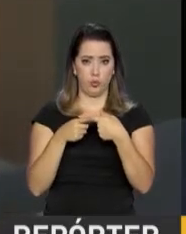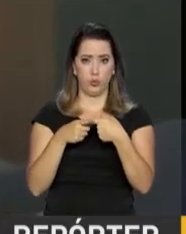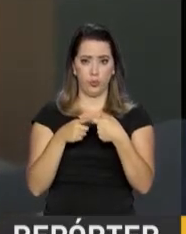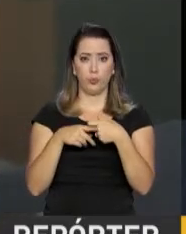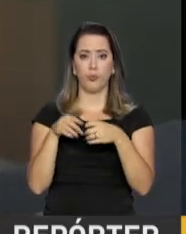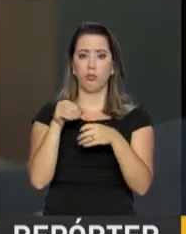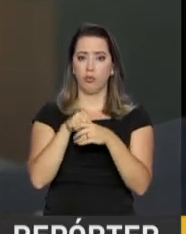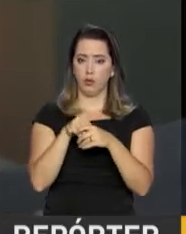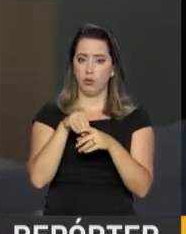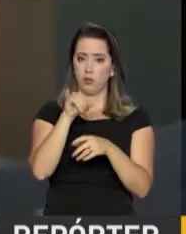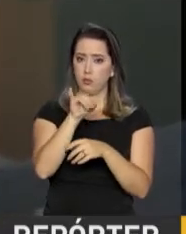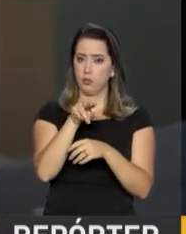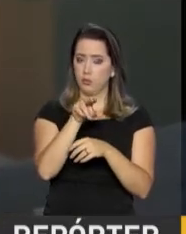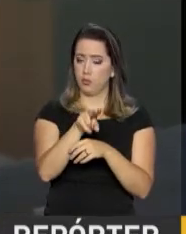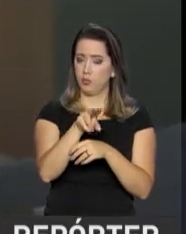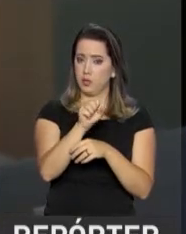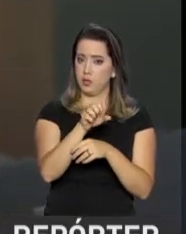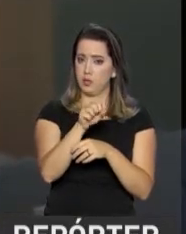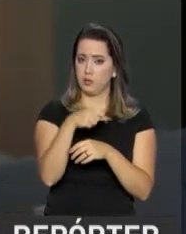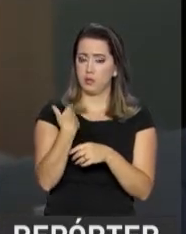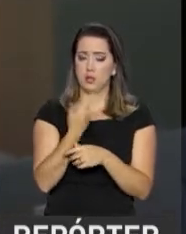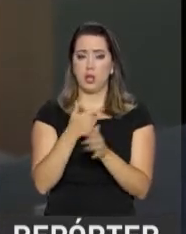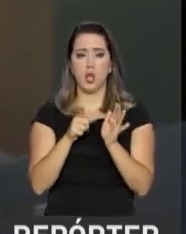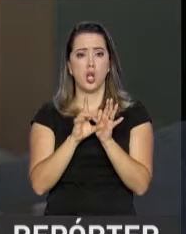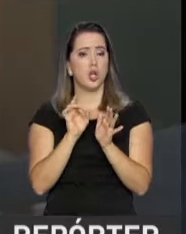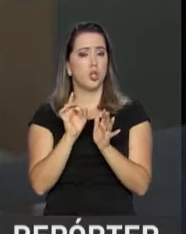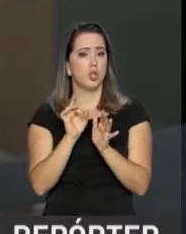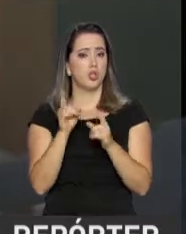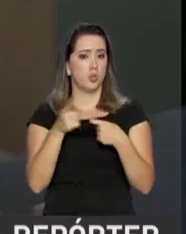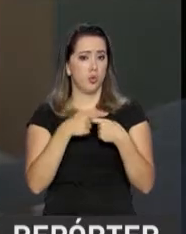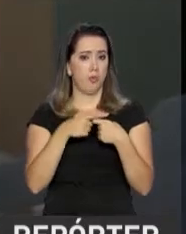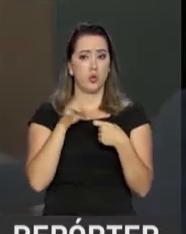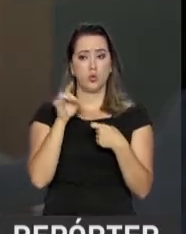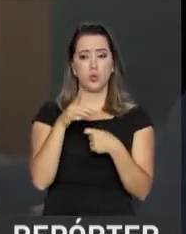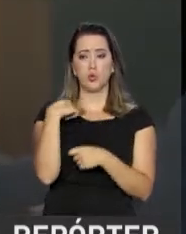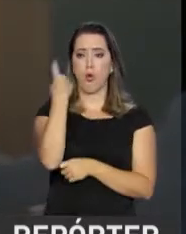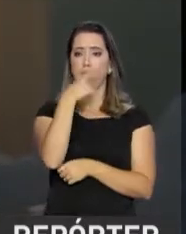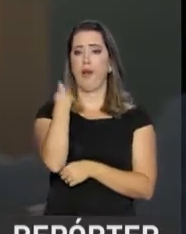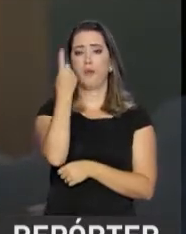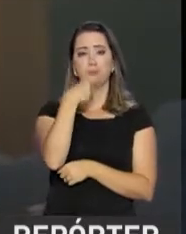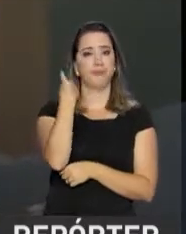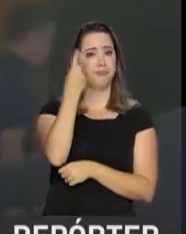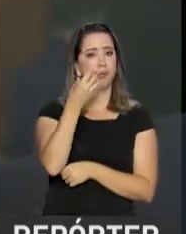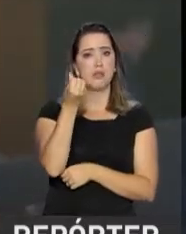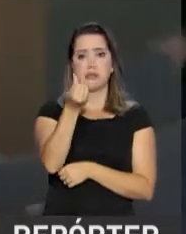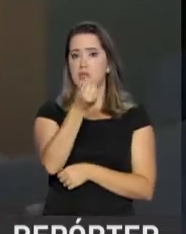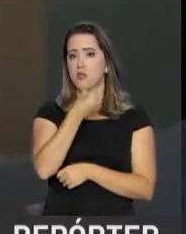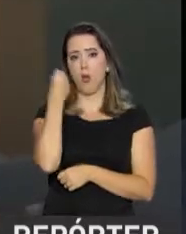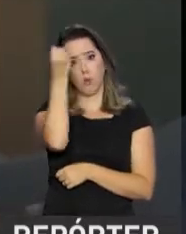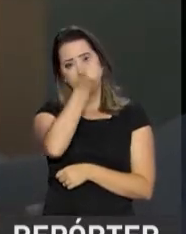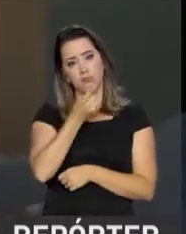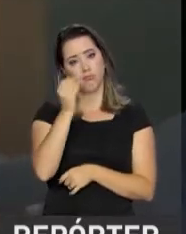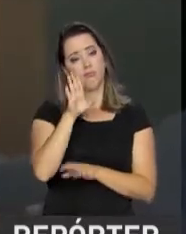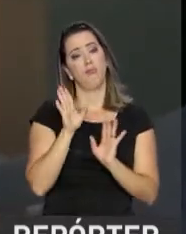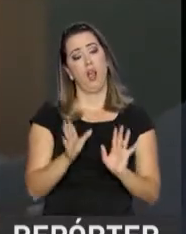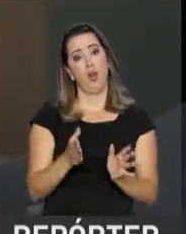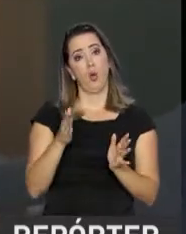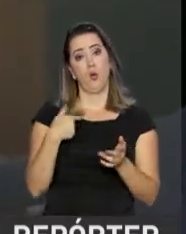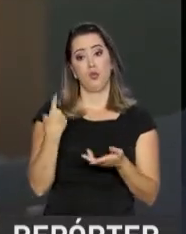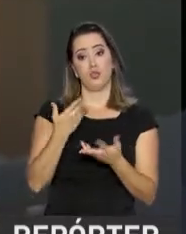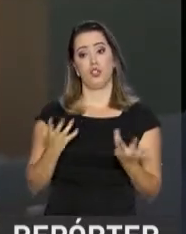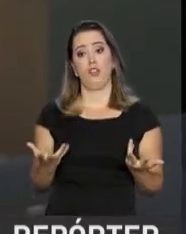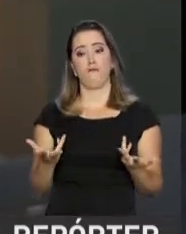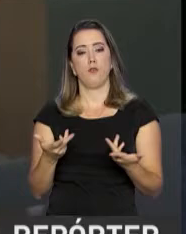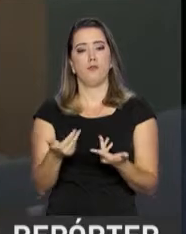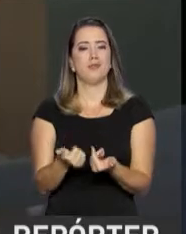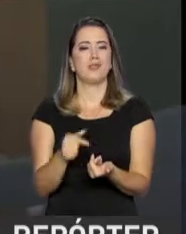do cumprimento da exigência pura e simples do cumprimento de horário para uma mensuração da eficiência do trabalho realizado isso